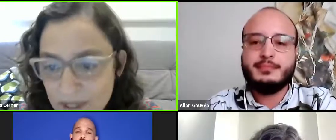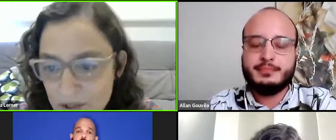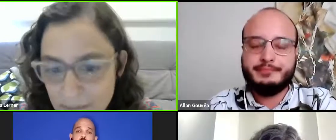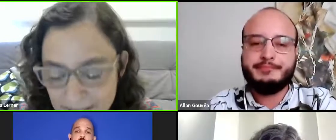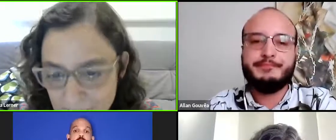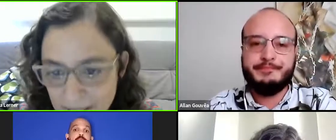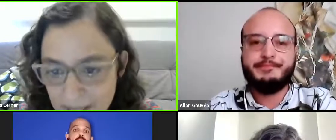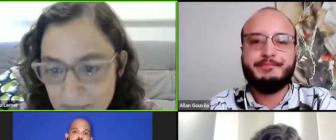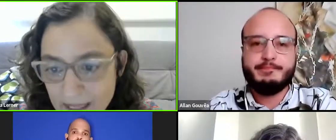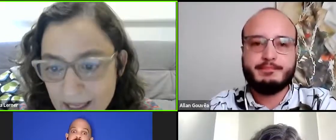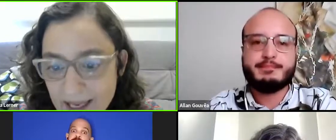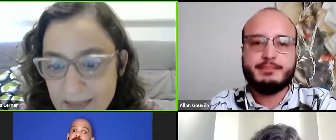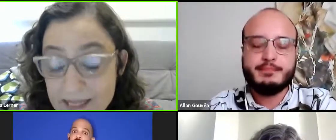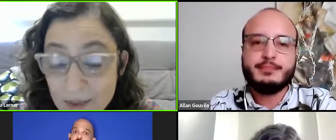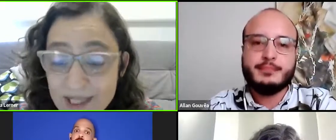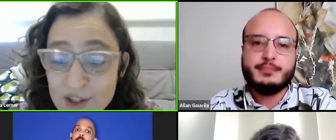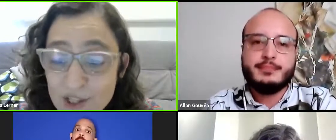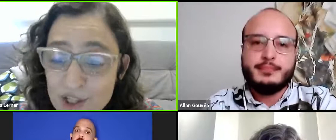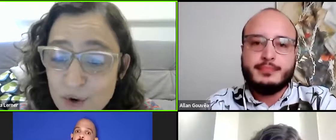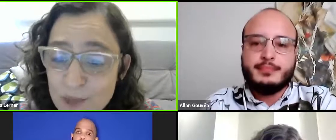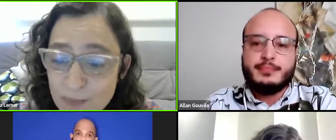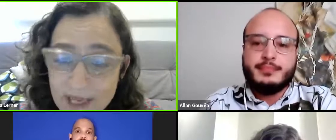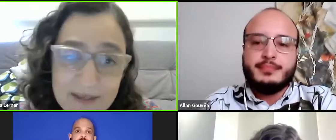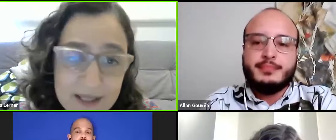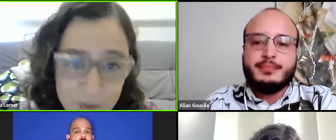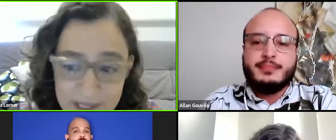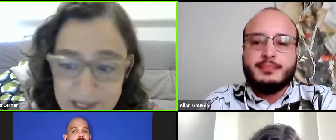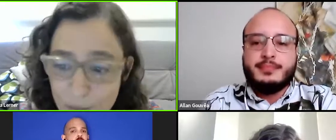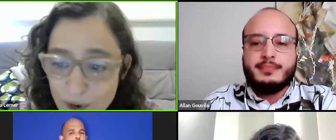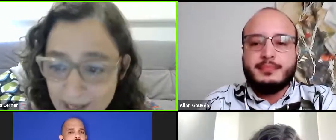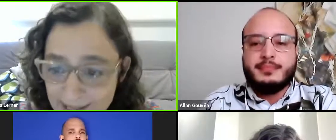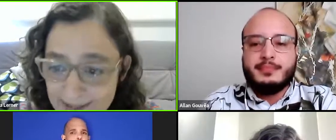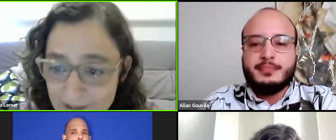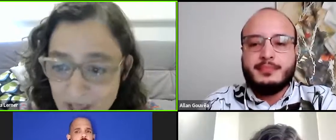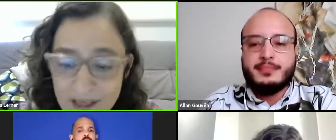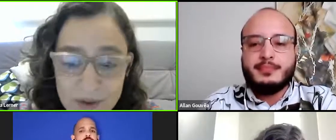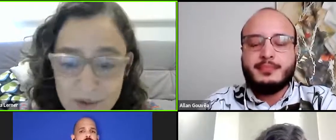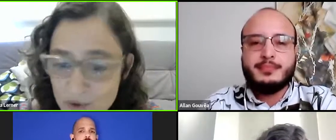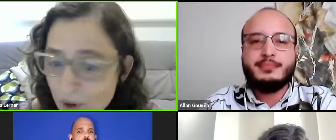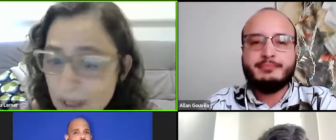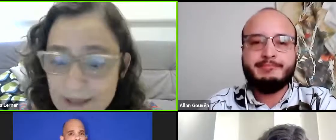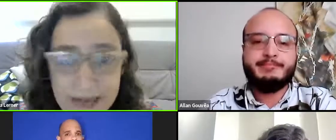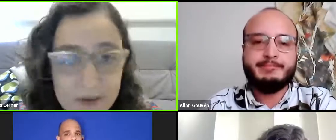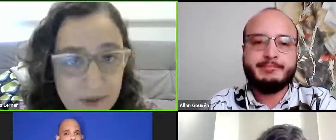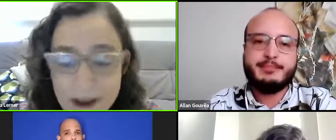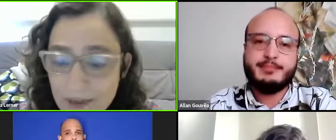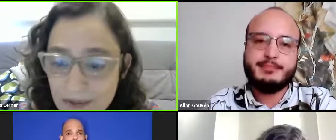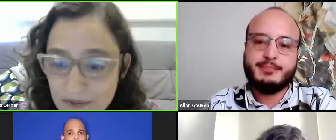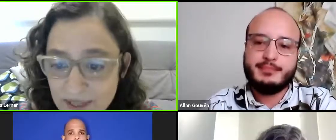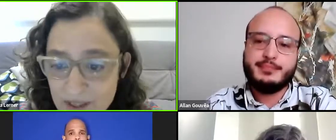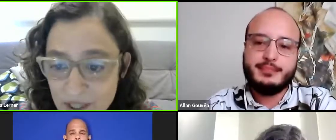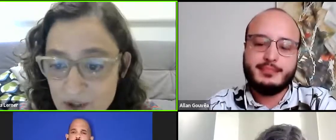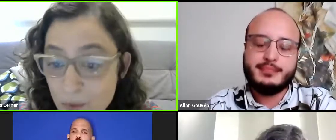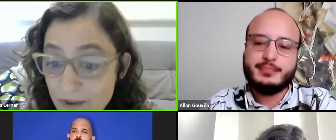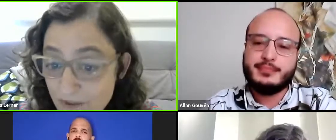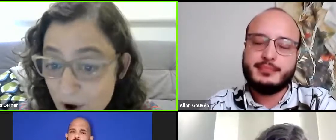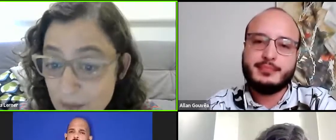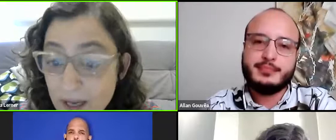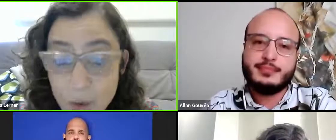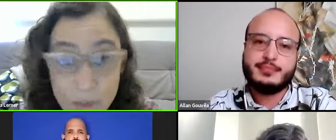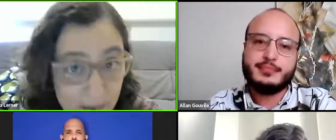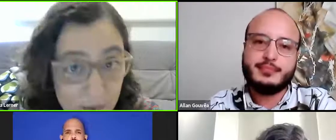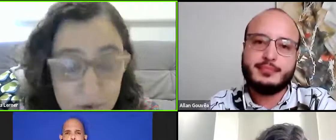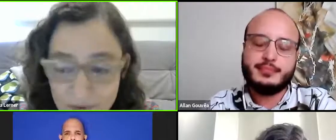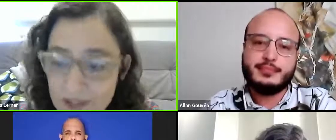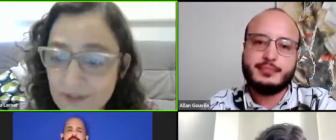que foi o contexto da pandemia. Mas eu queria dirigir algumas palavras em especial para o Alan, destacando não só a qualidade do trabalho que ele fez, que de alguma